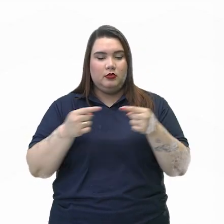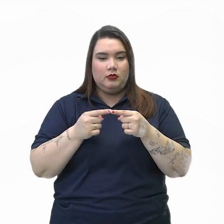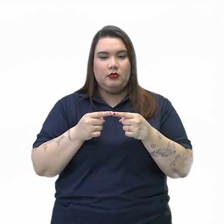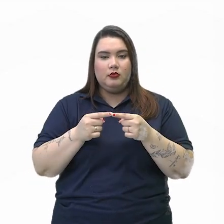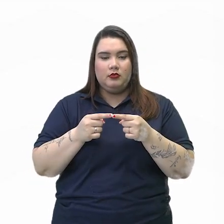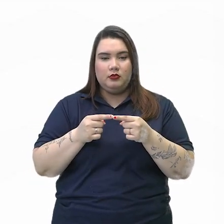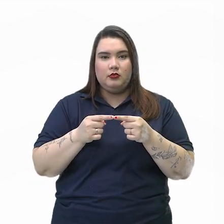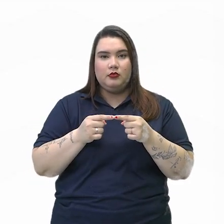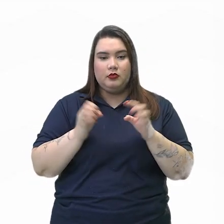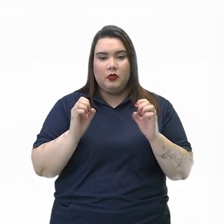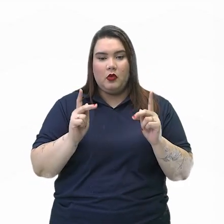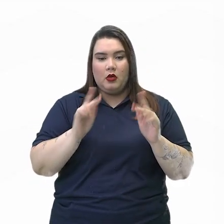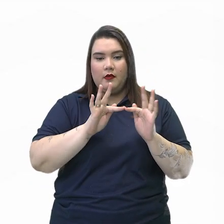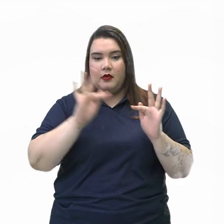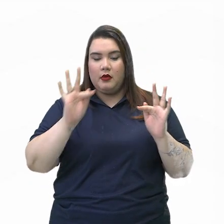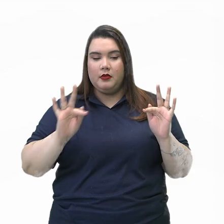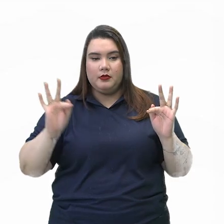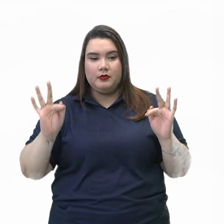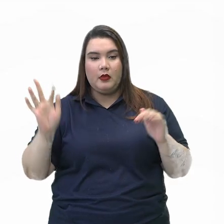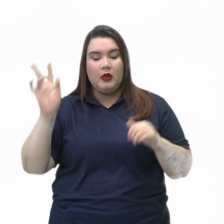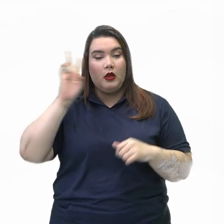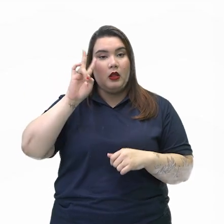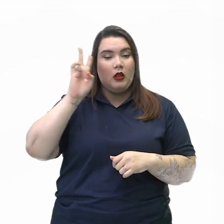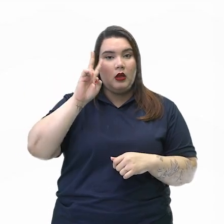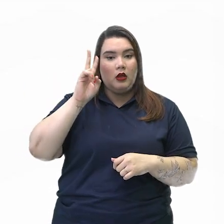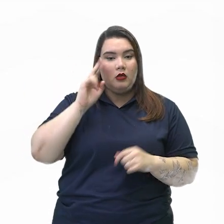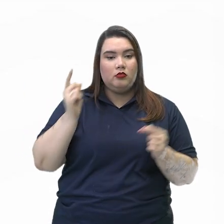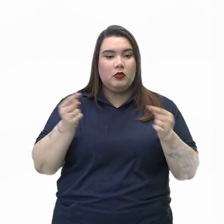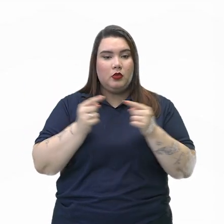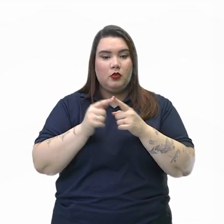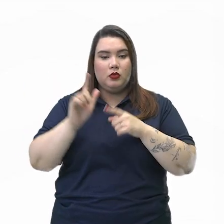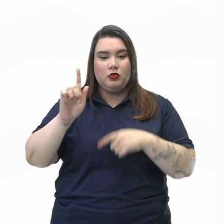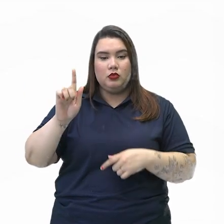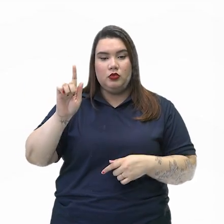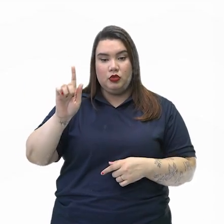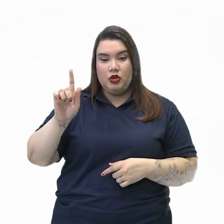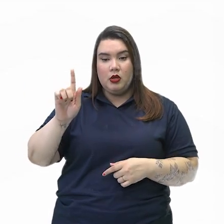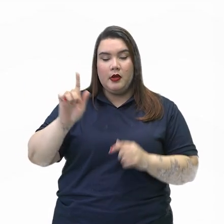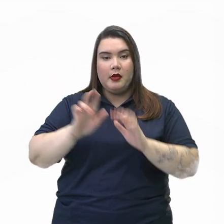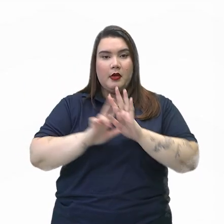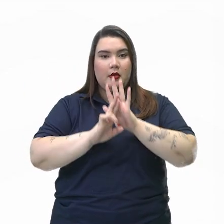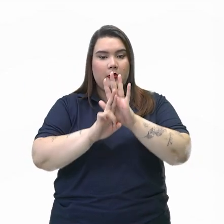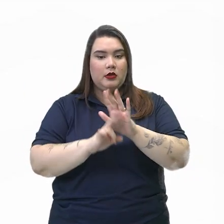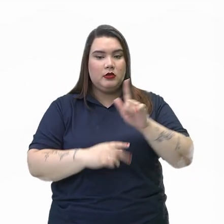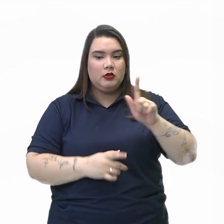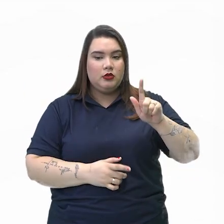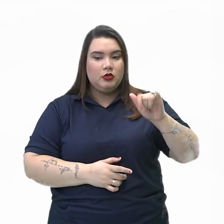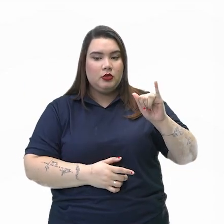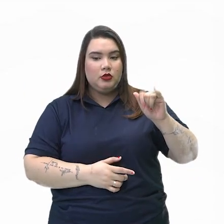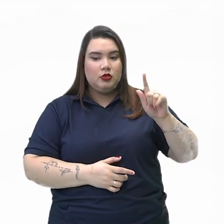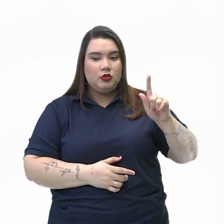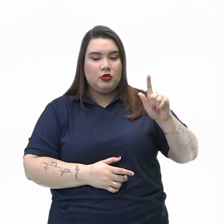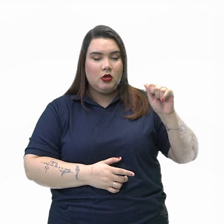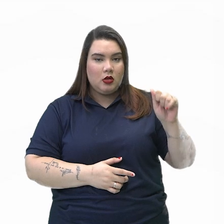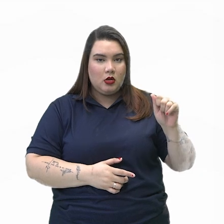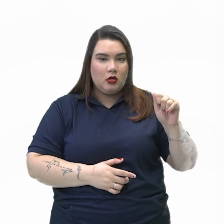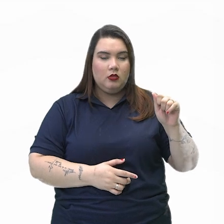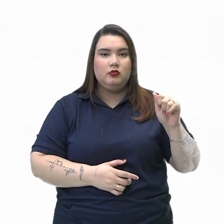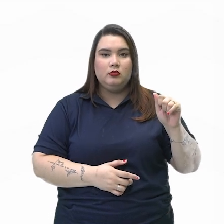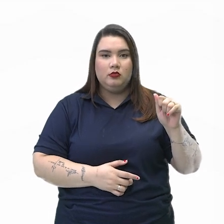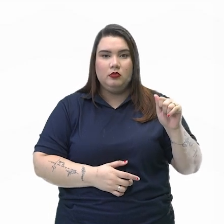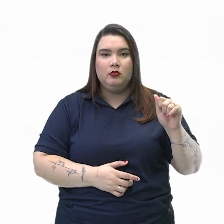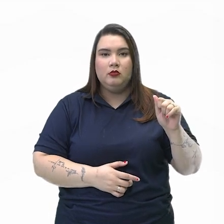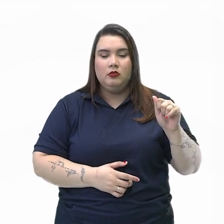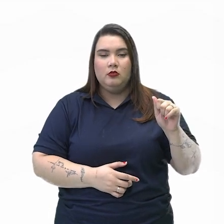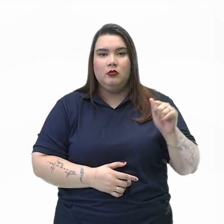essa faixa de frequência. Lembrando que o giga, né, esse G que aparece antes da unidade de frequência, porque quando